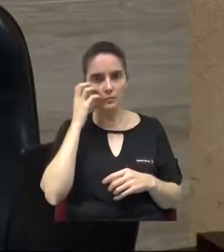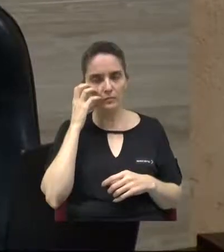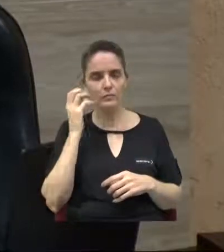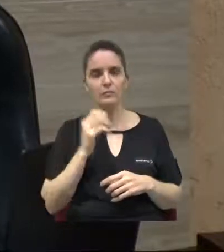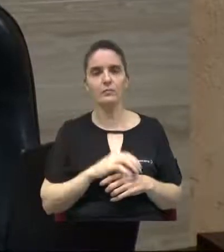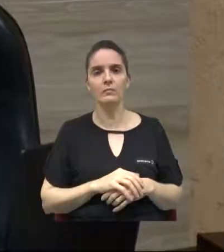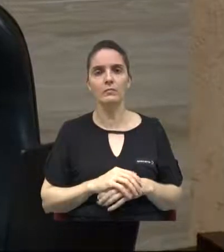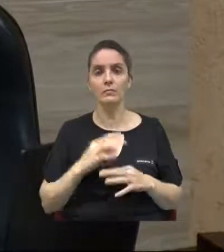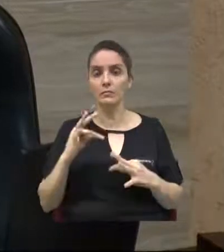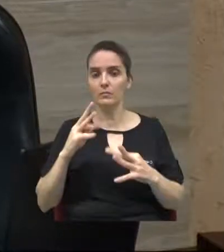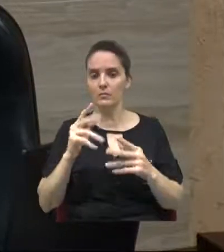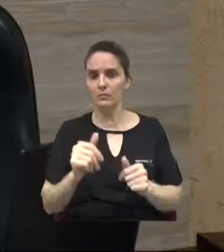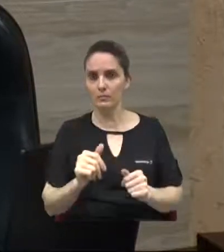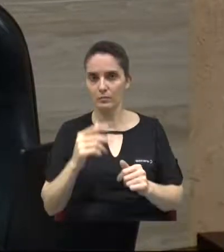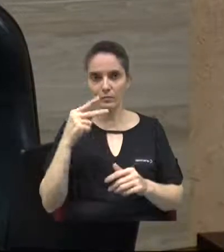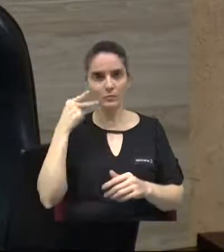sem